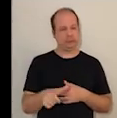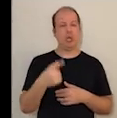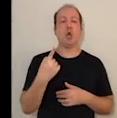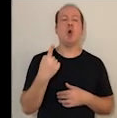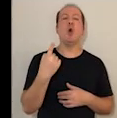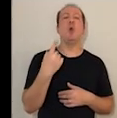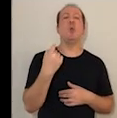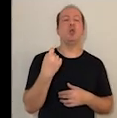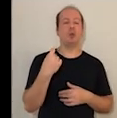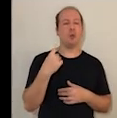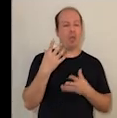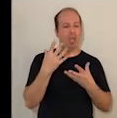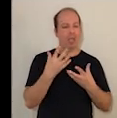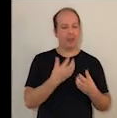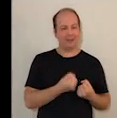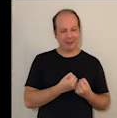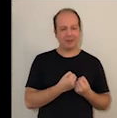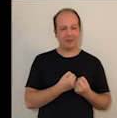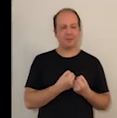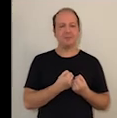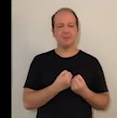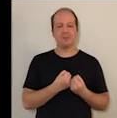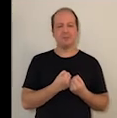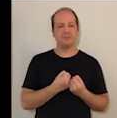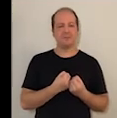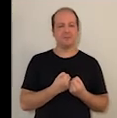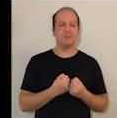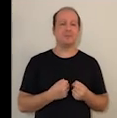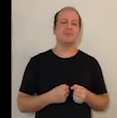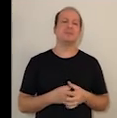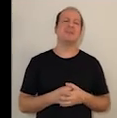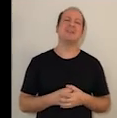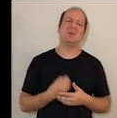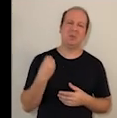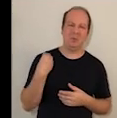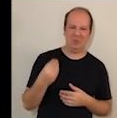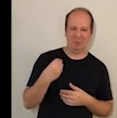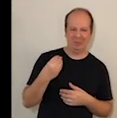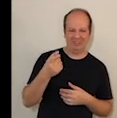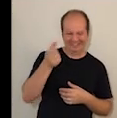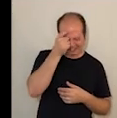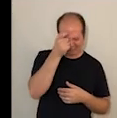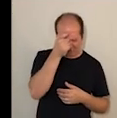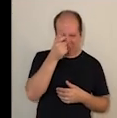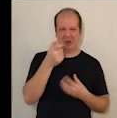veneziano, é o seu único herdeiro. Antes, o demônio,